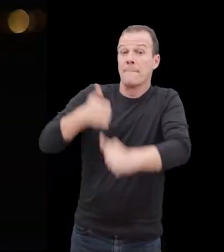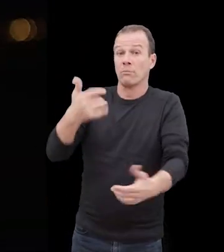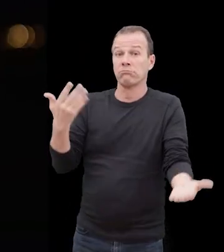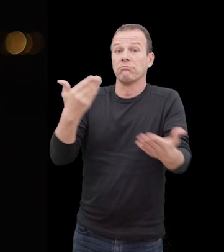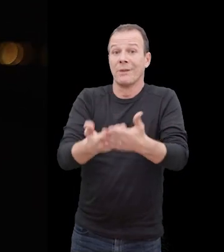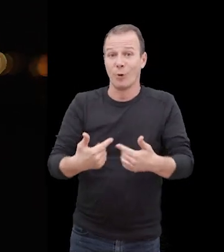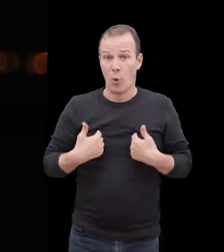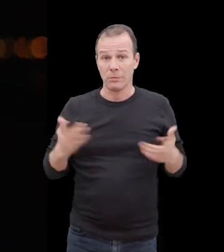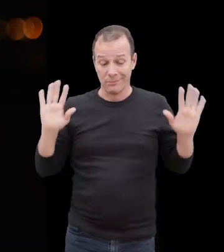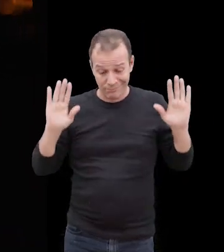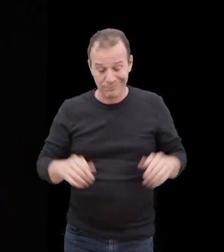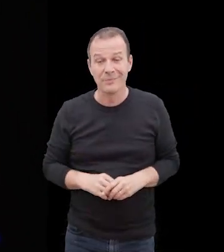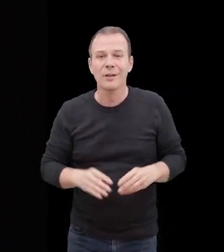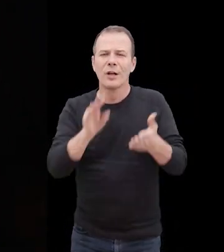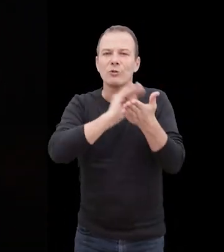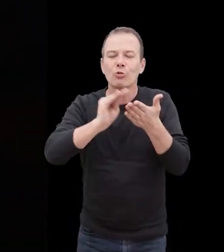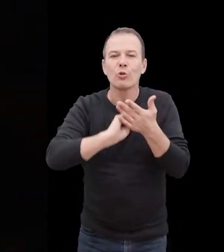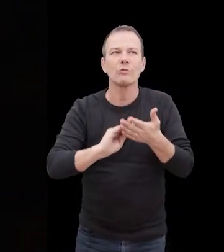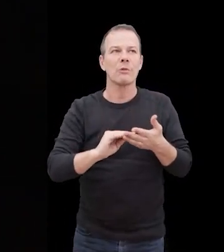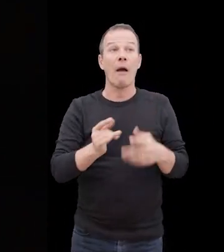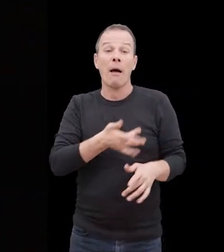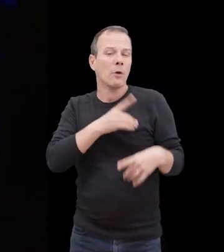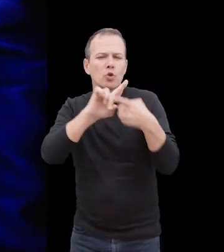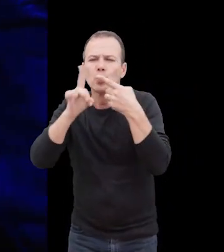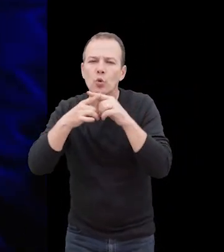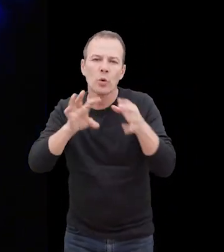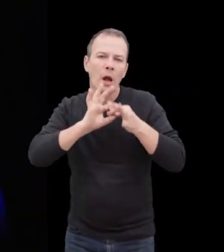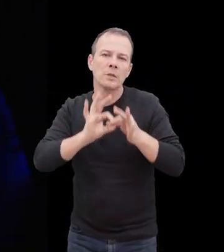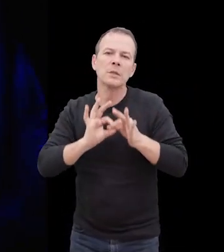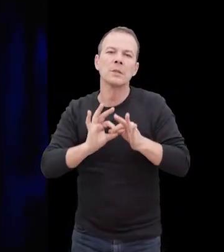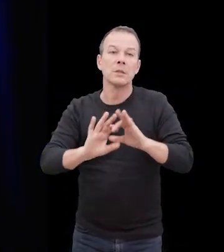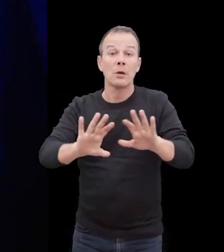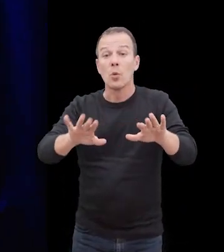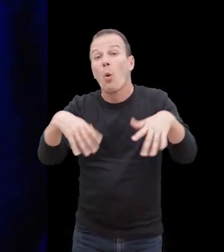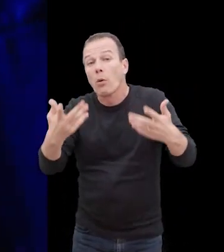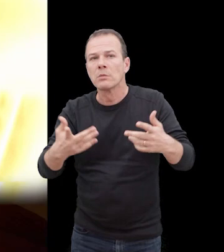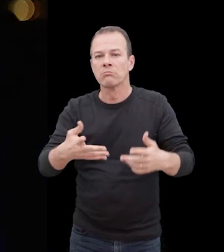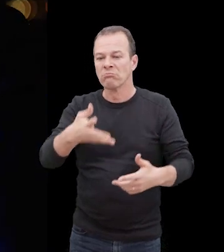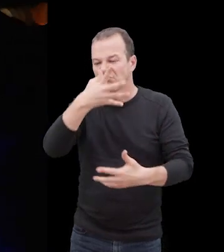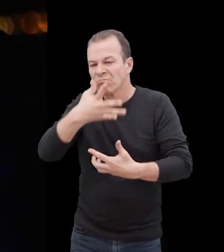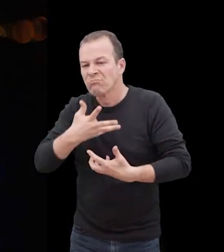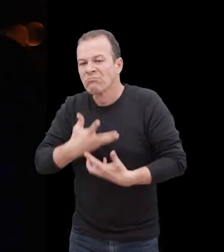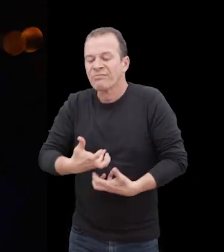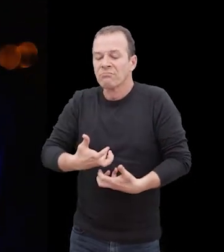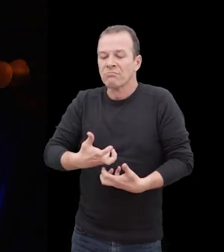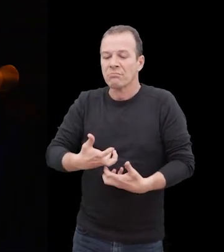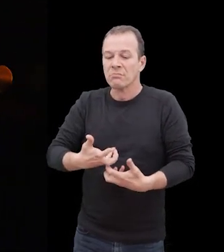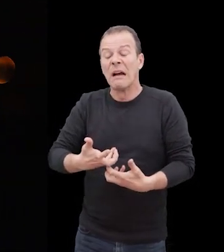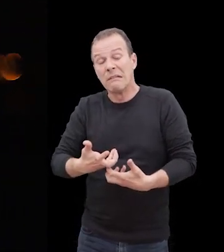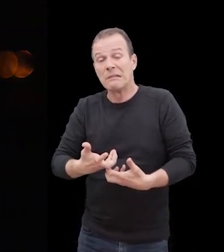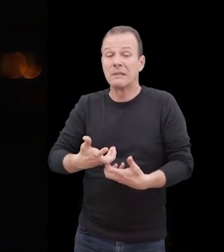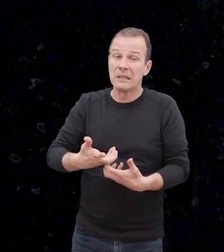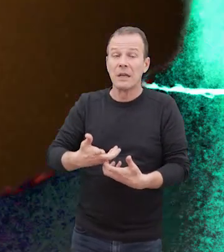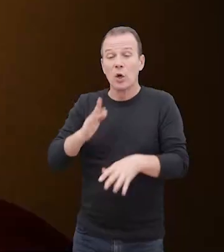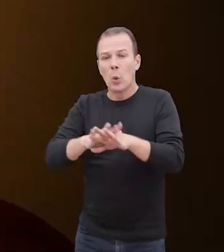dia. Escrevo juras de amor ou a amargura que